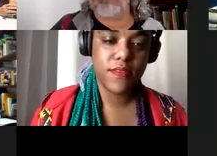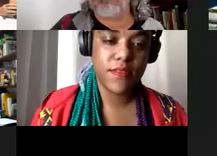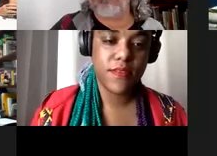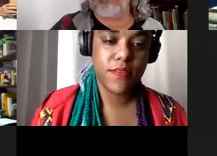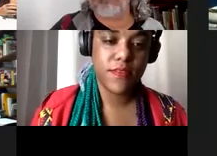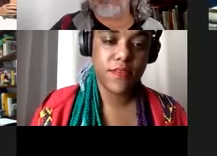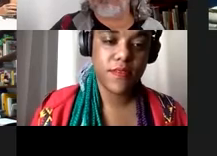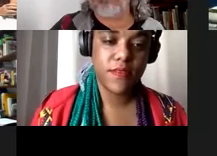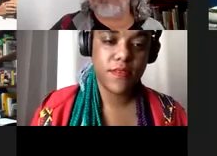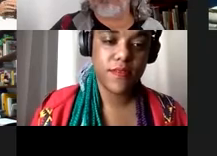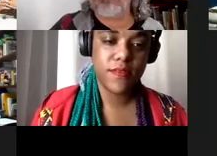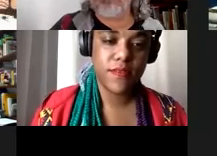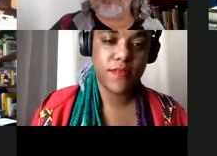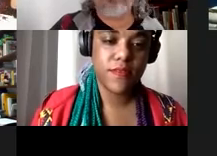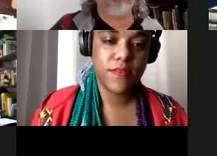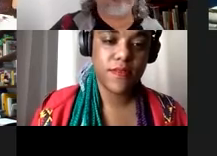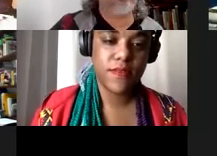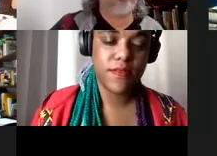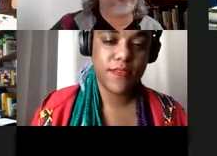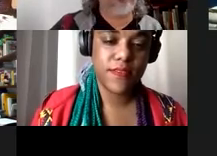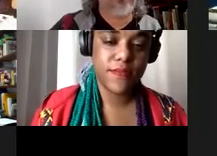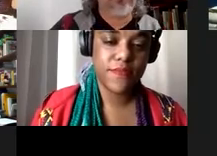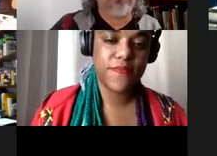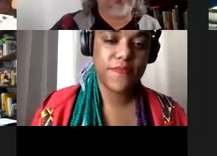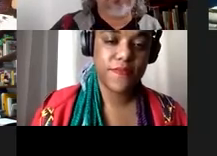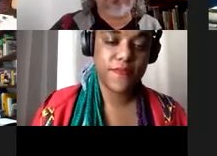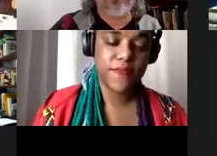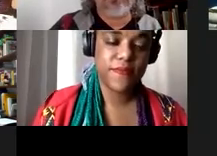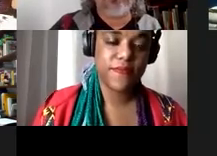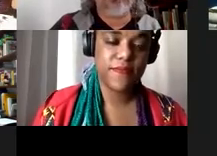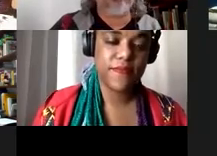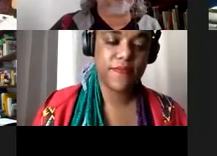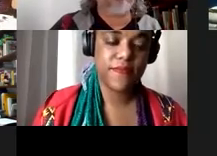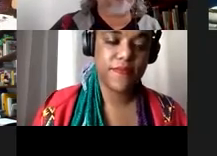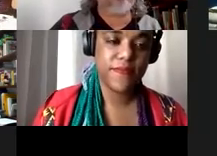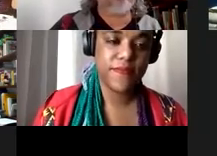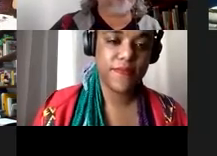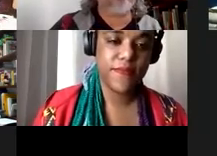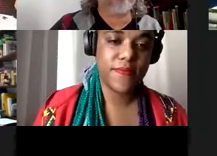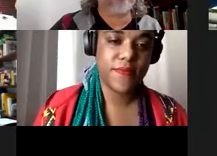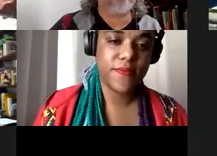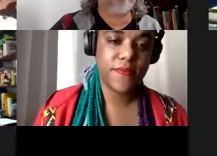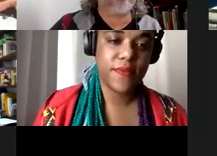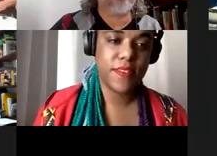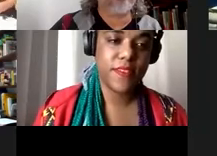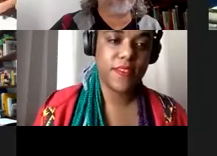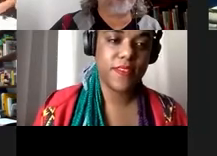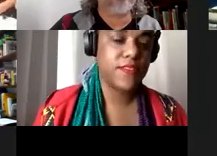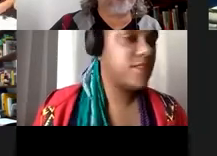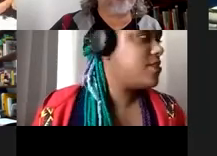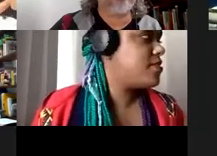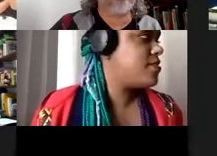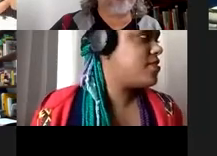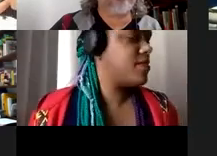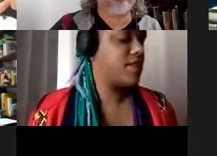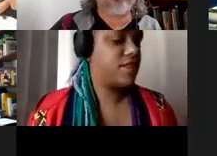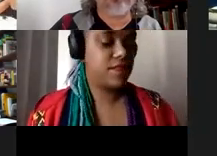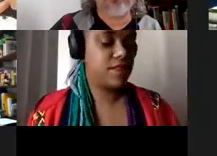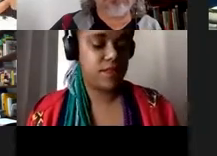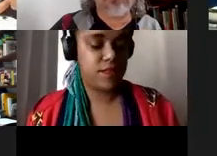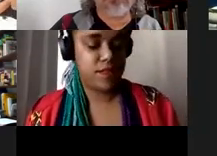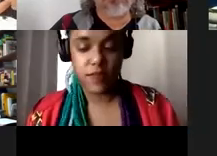professor Marcelo, mas também com todos os outros educadores que representam as nossas instituições, que